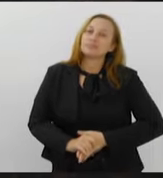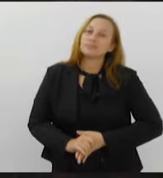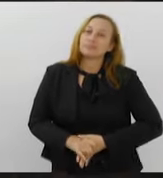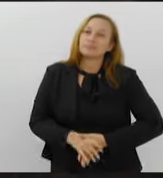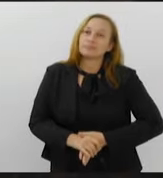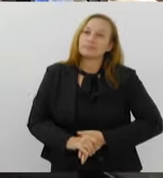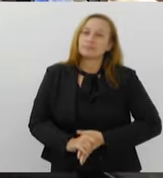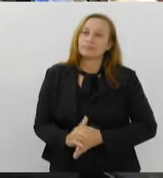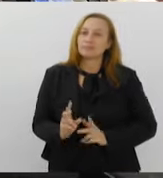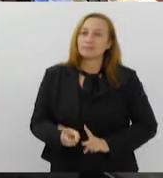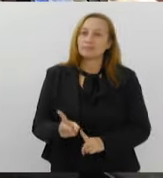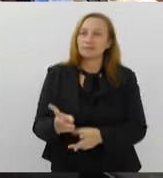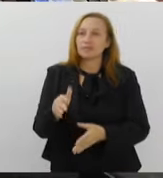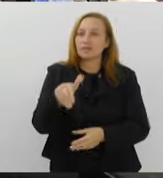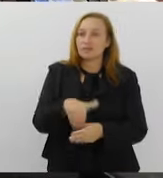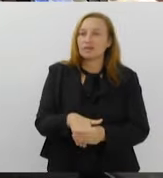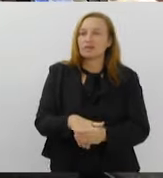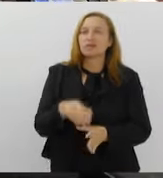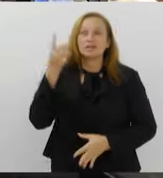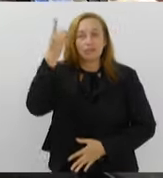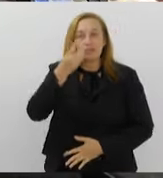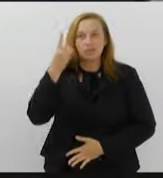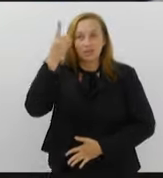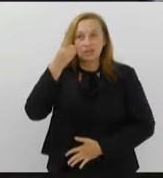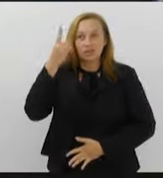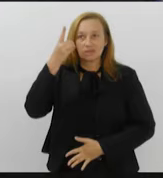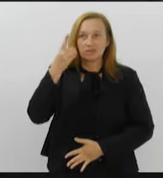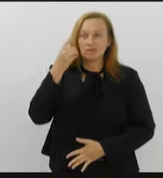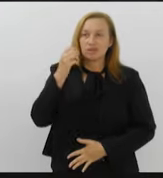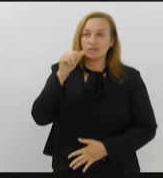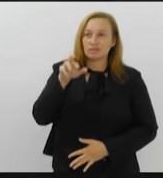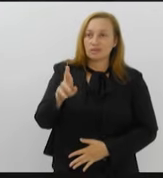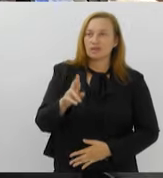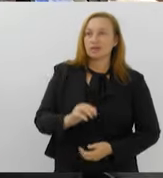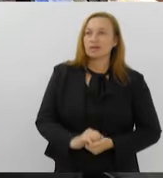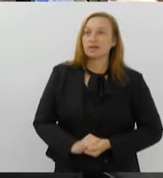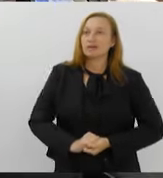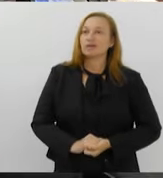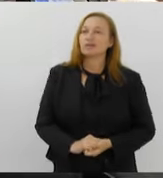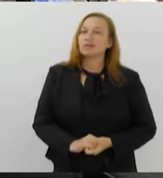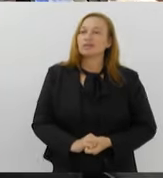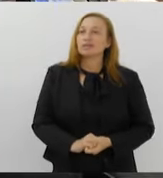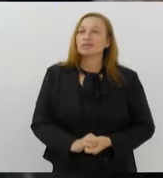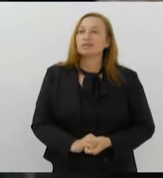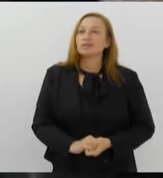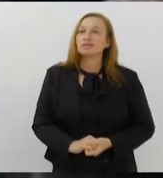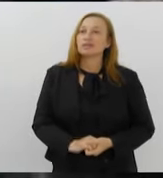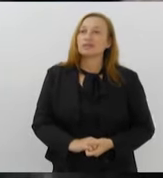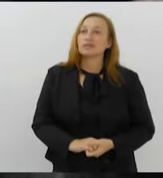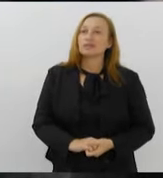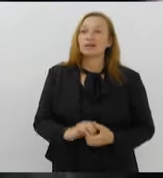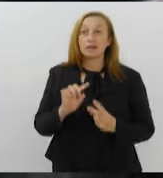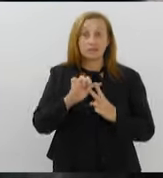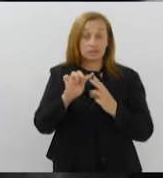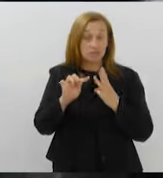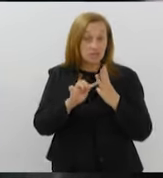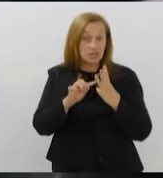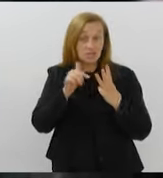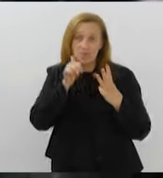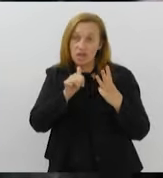votação. Nosso nobre deputado Rosenberg Reis, quem vota? Senhor presidente, oi. São três